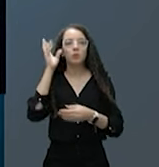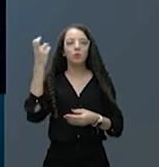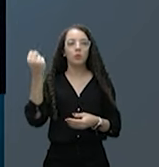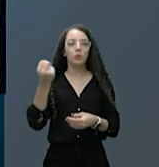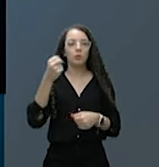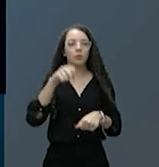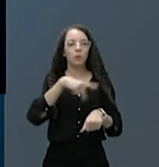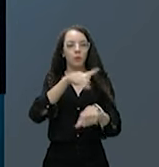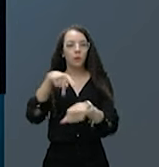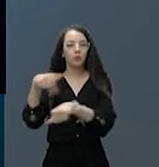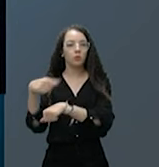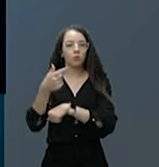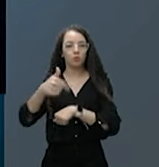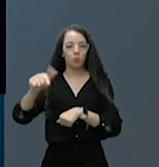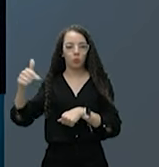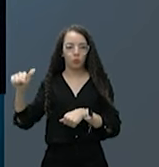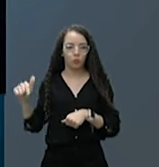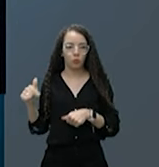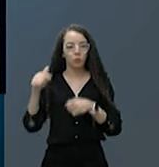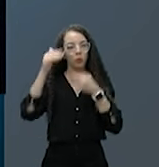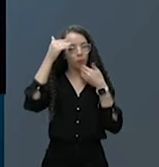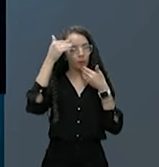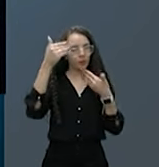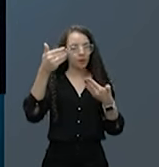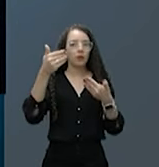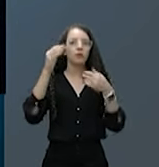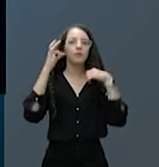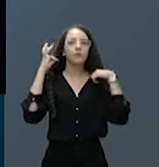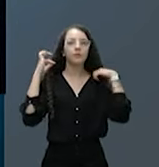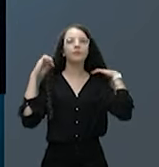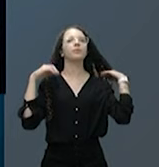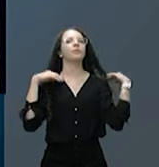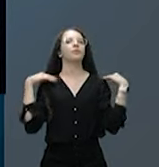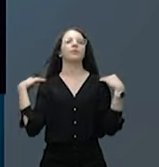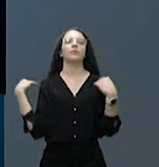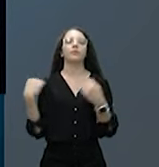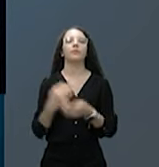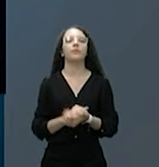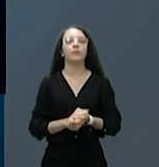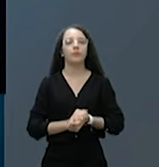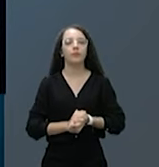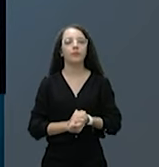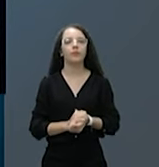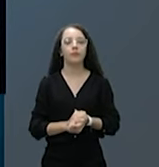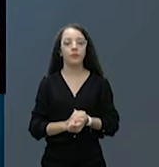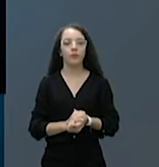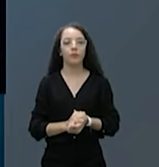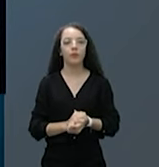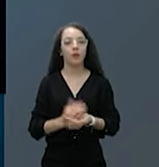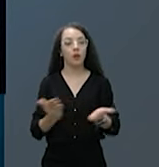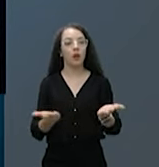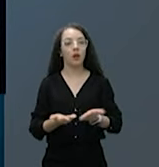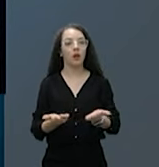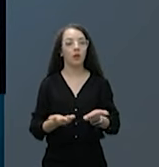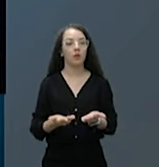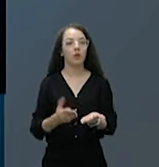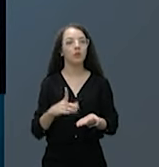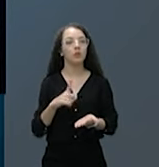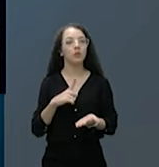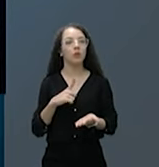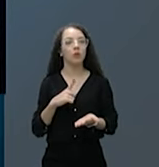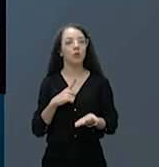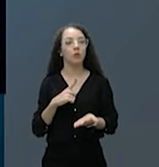Muito obrigada. Nós vamos agora, ministro Paulo. Obrigada. Nós temos aqui um